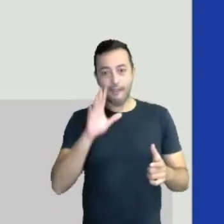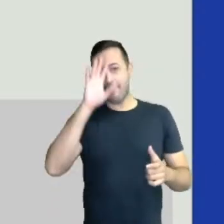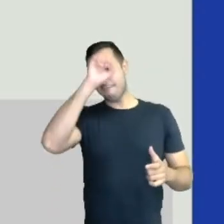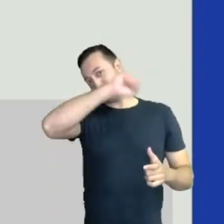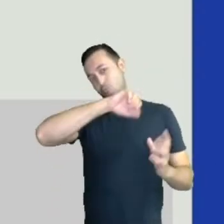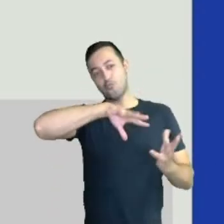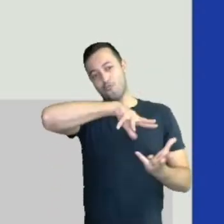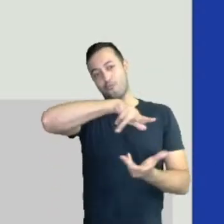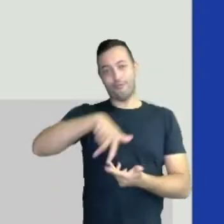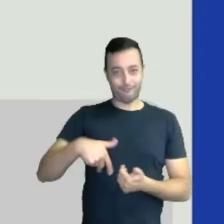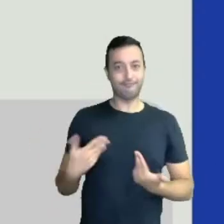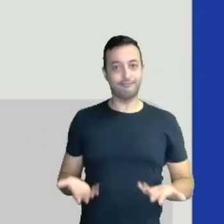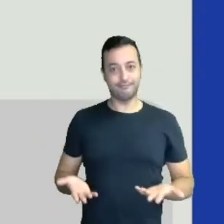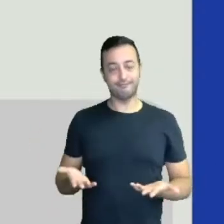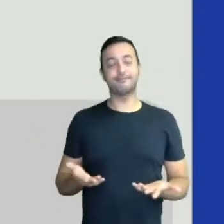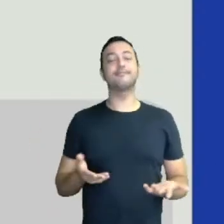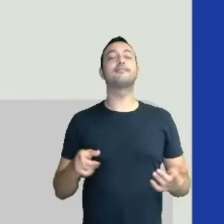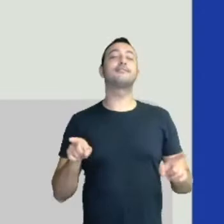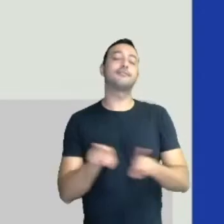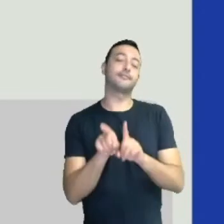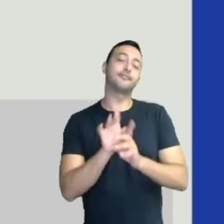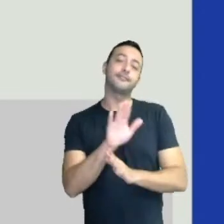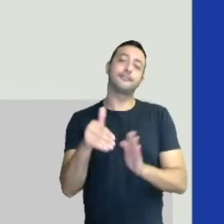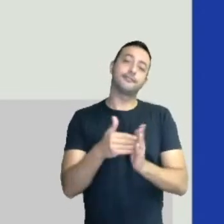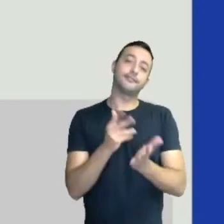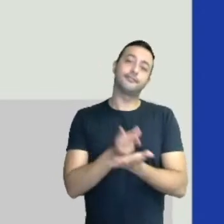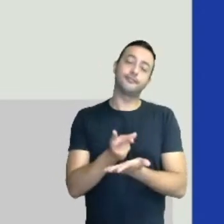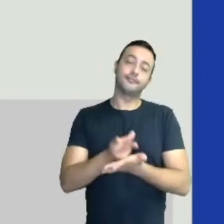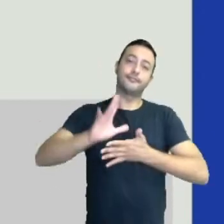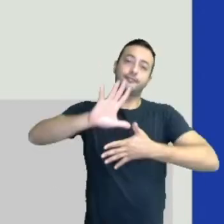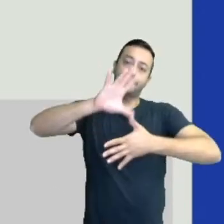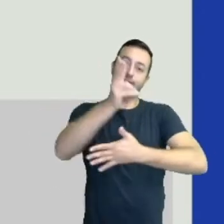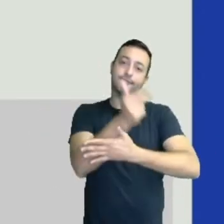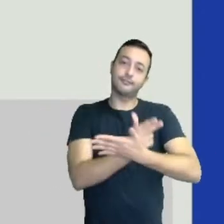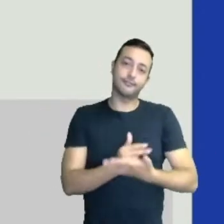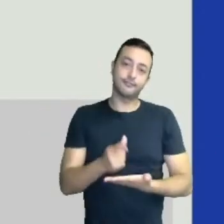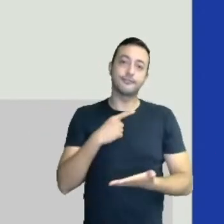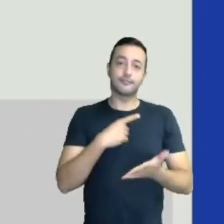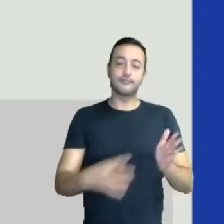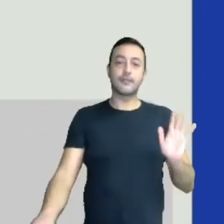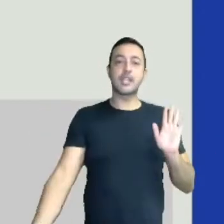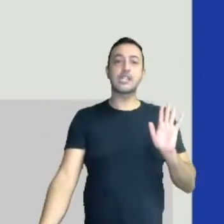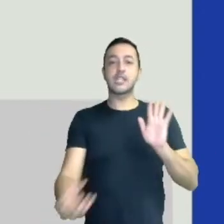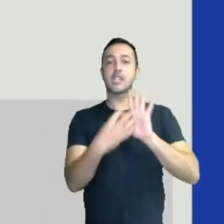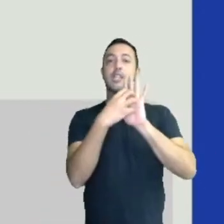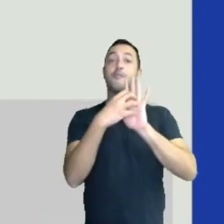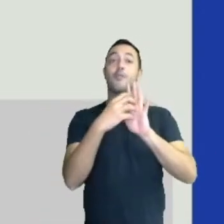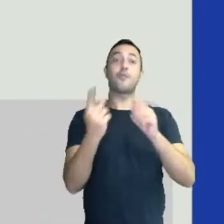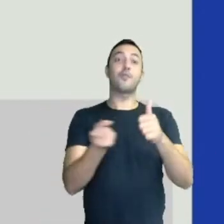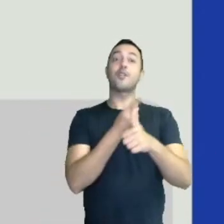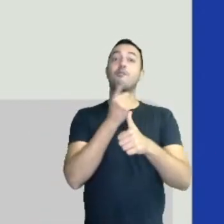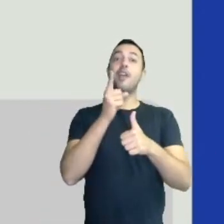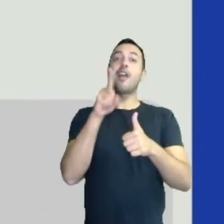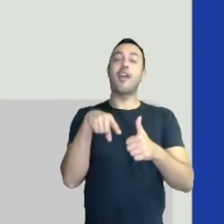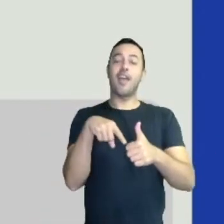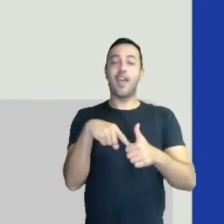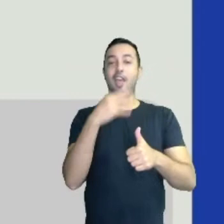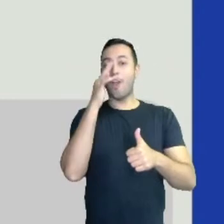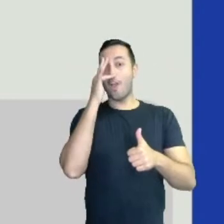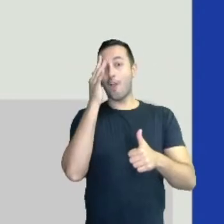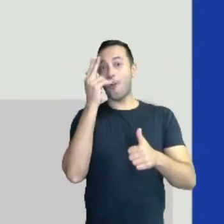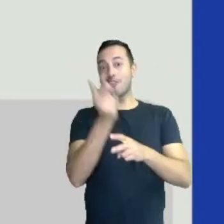mundo, né, gente? E todo mapa, geralmente, ele vem com aquele símbolo que eu trouxe no primeiro slide, da rosa